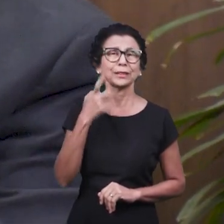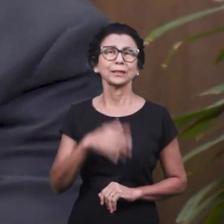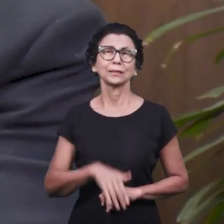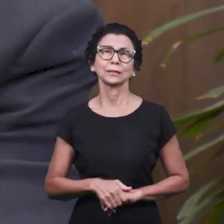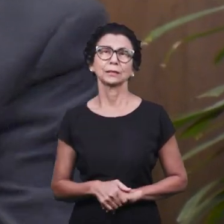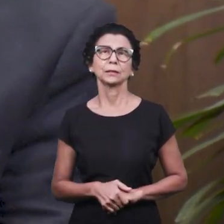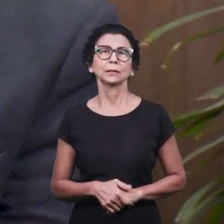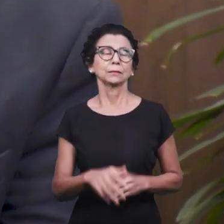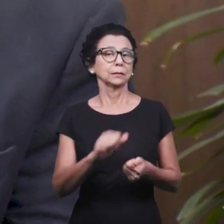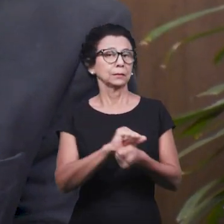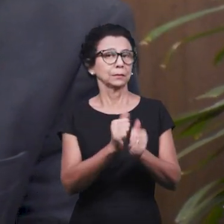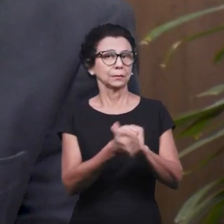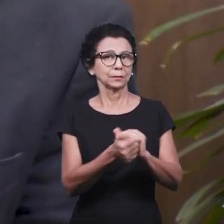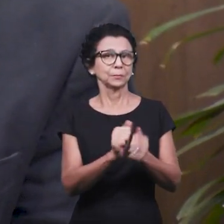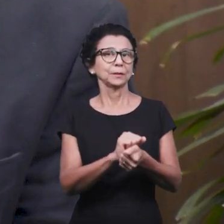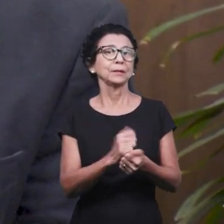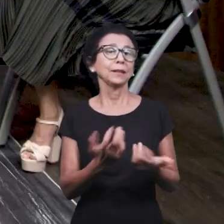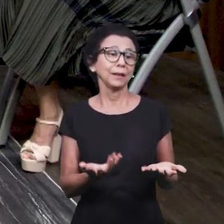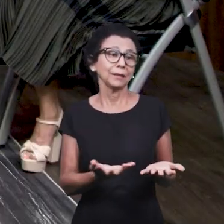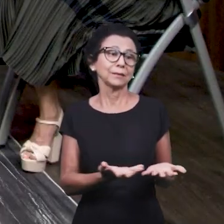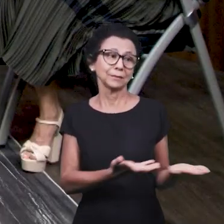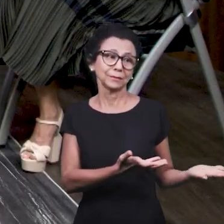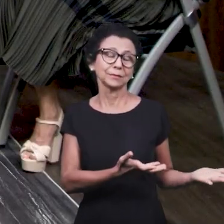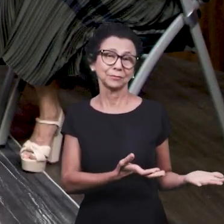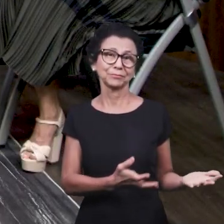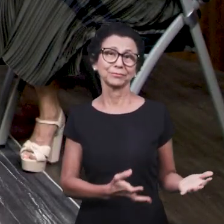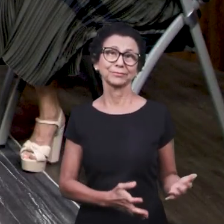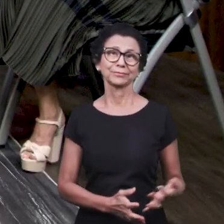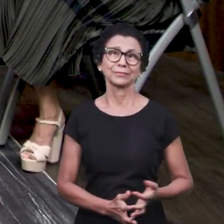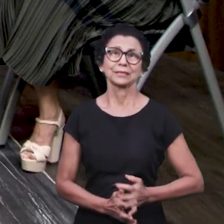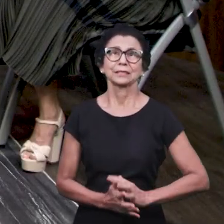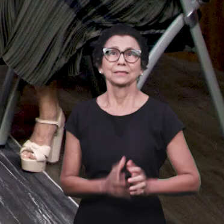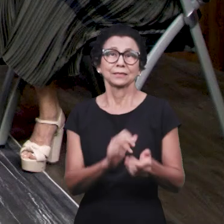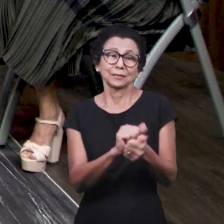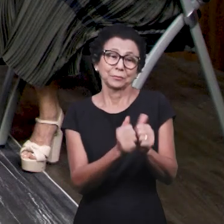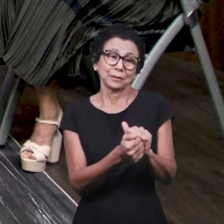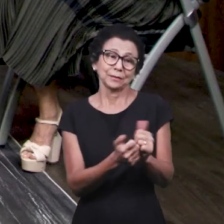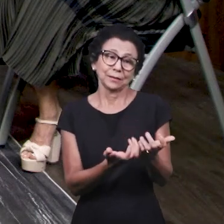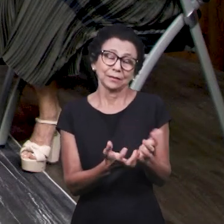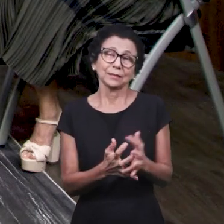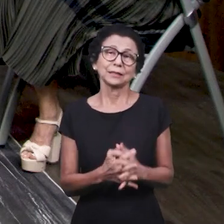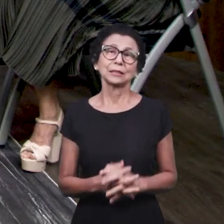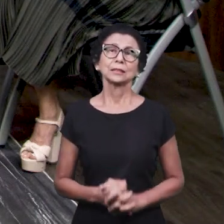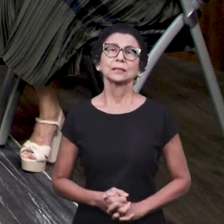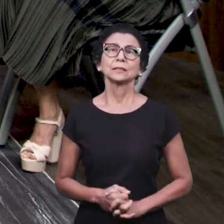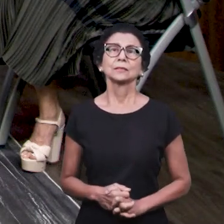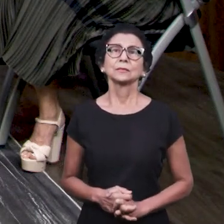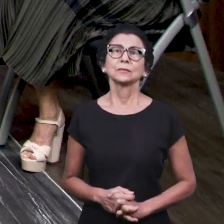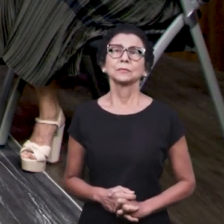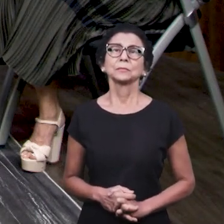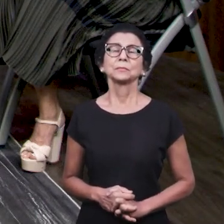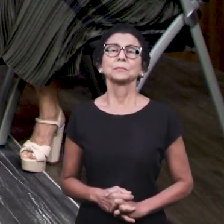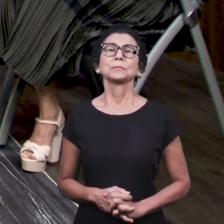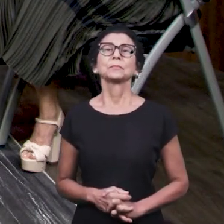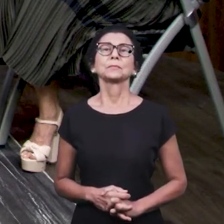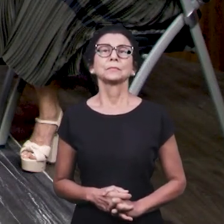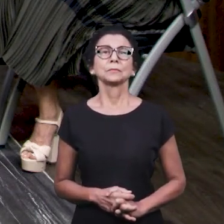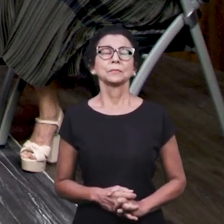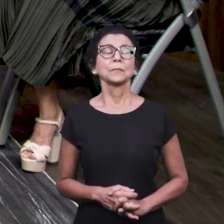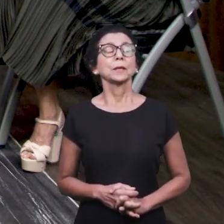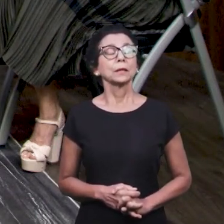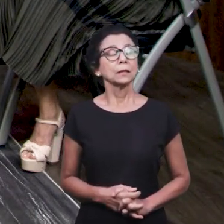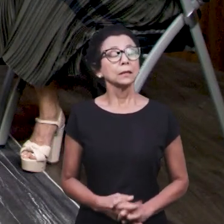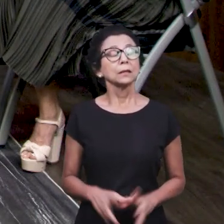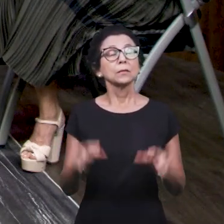Se adaptar a esse tipo de coisa... Não tem uma conversa meia, né? Então, o desafio da família é